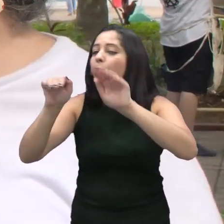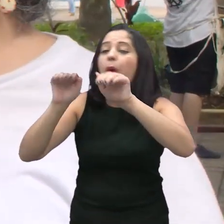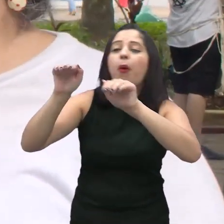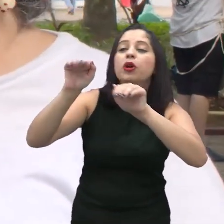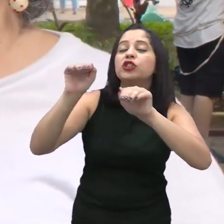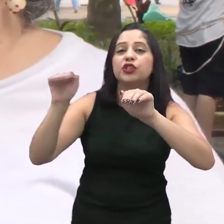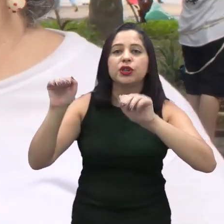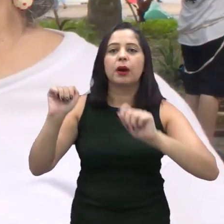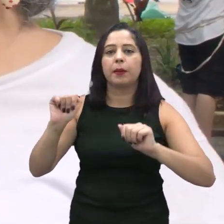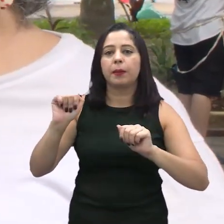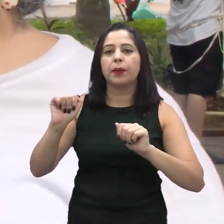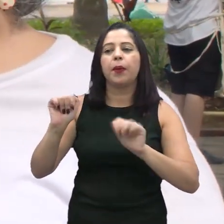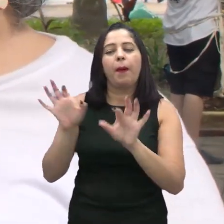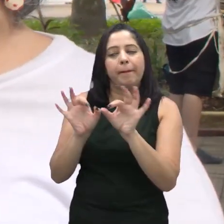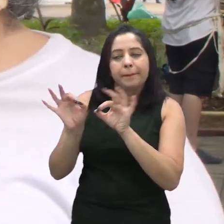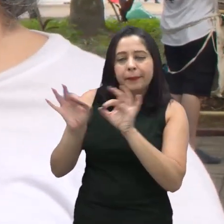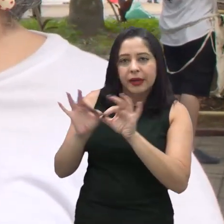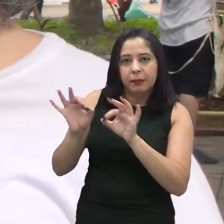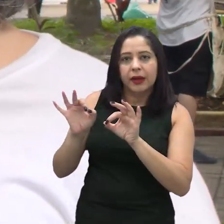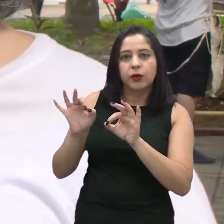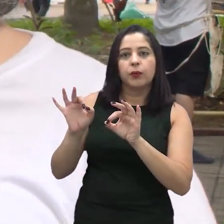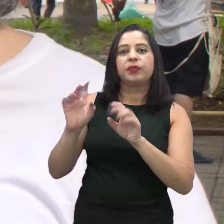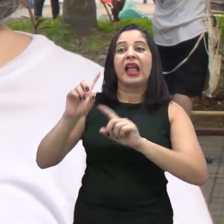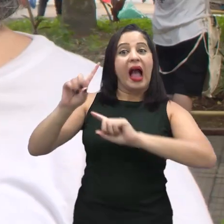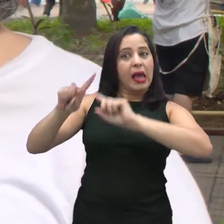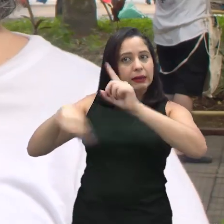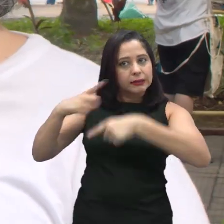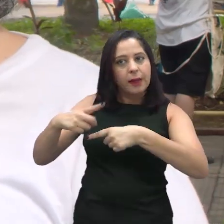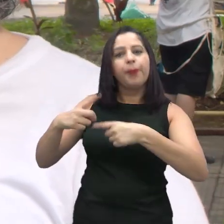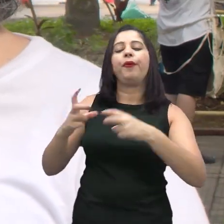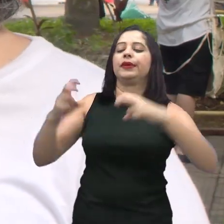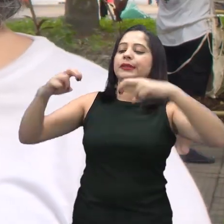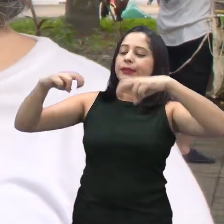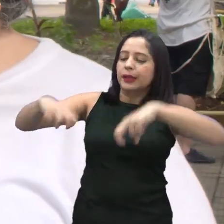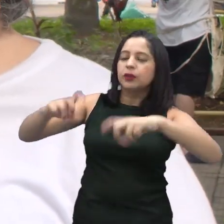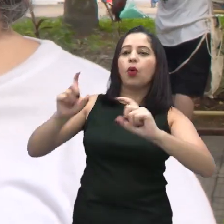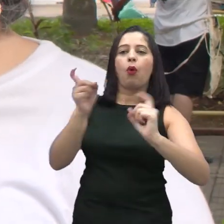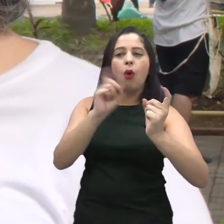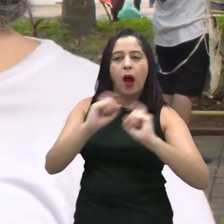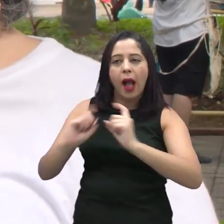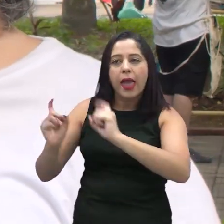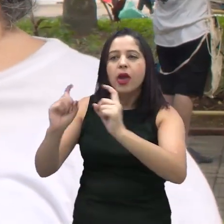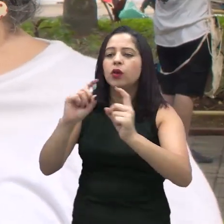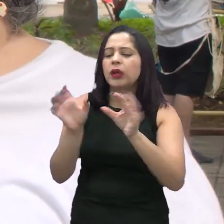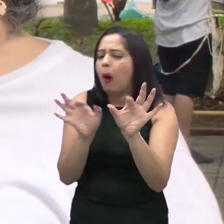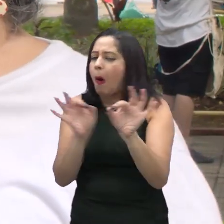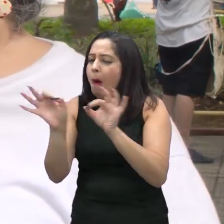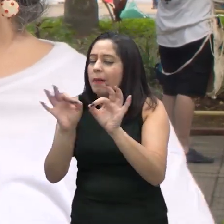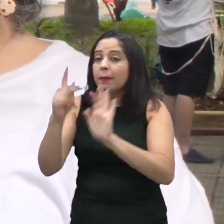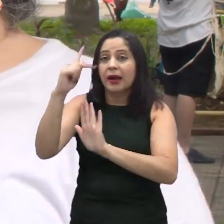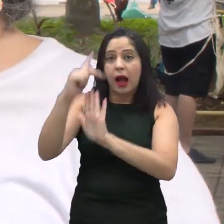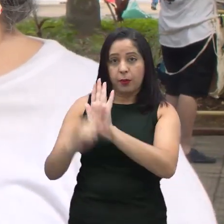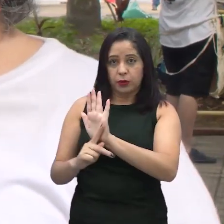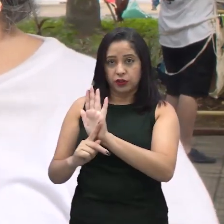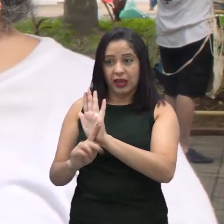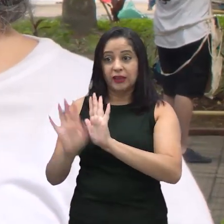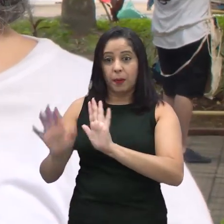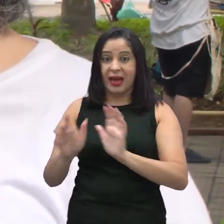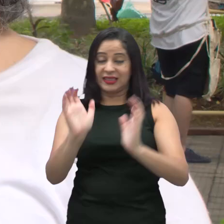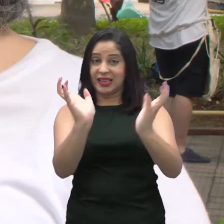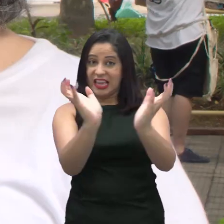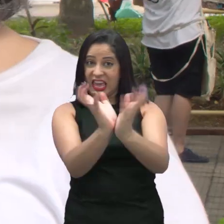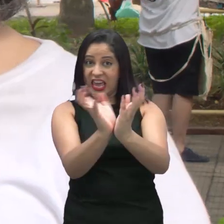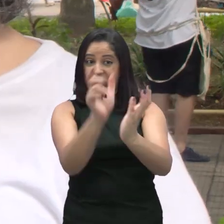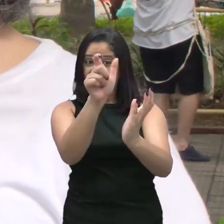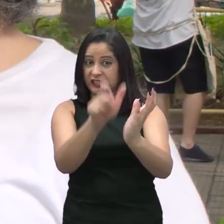organizar, né? E a gente, nesses encontros que a gente foi tendo para fazer o projeto, essas artistas elas já são parte